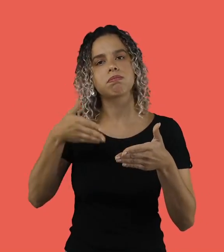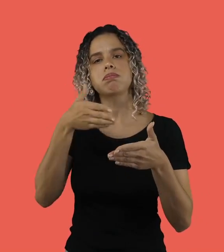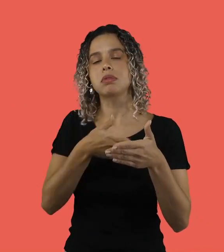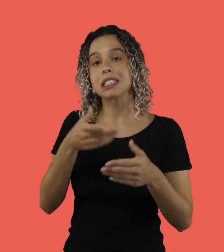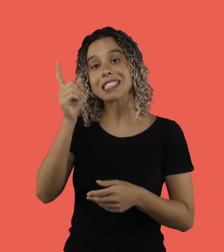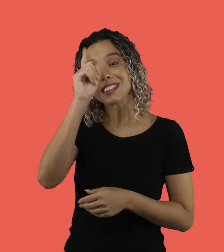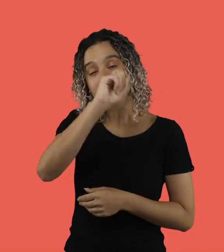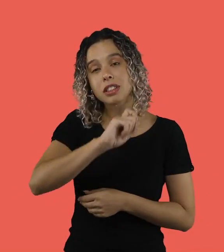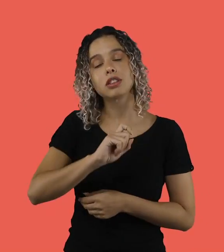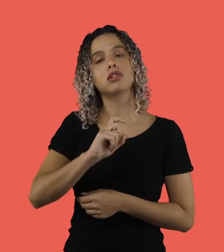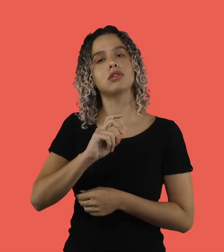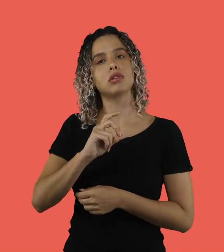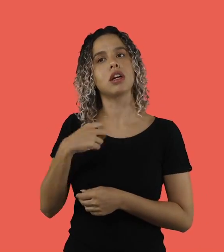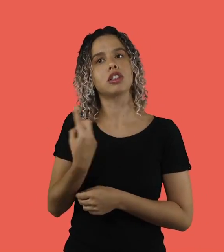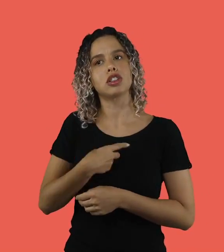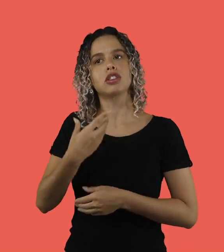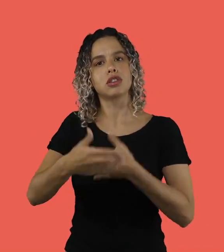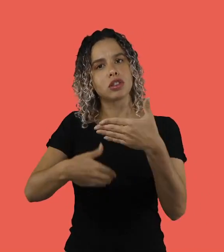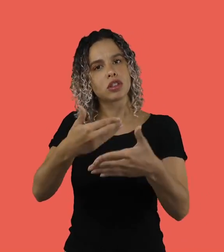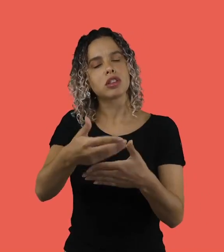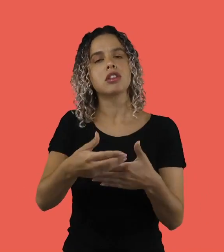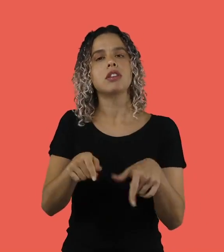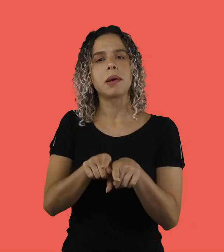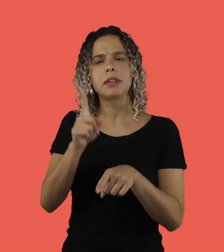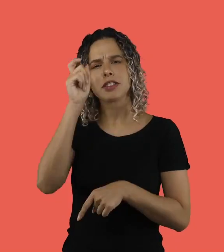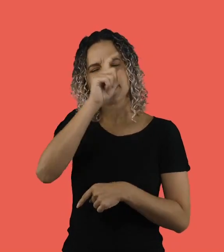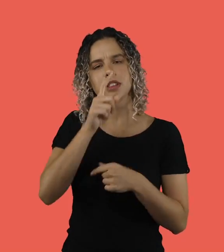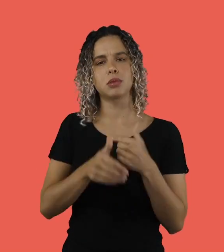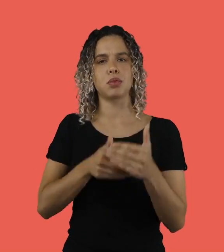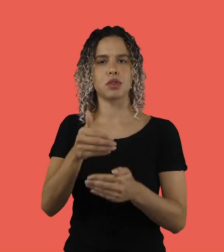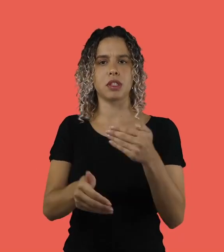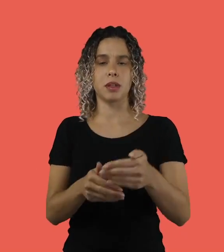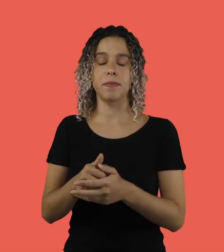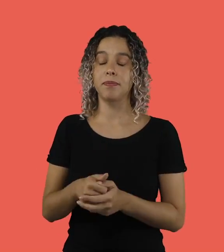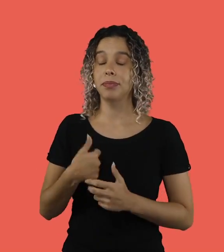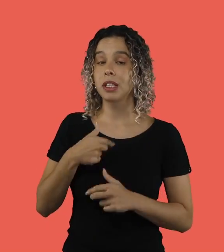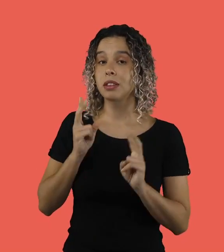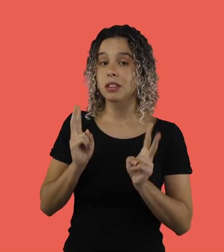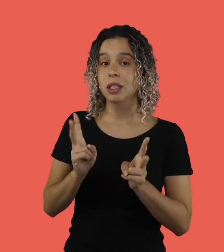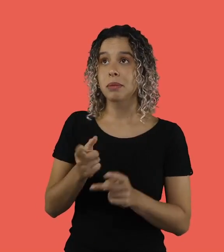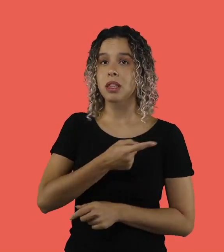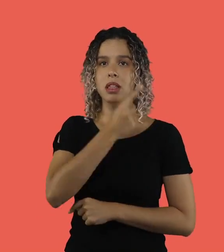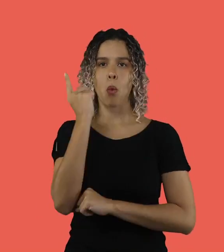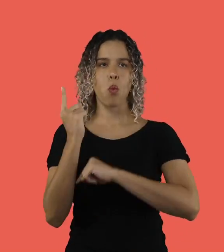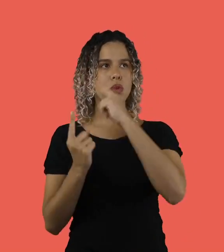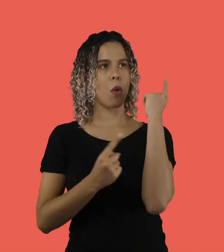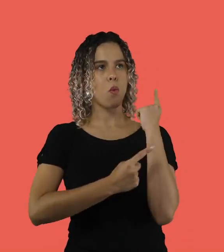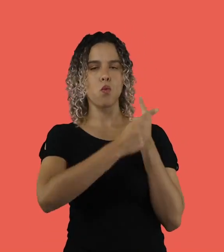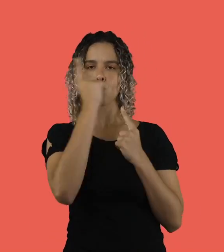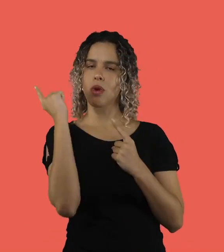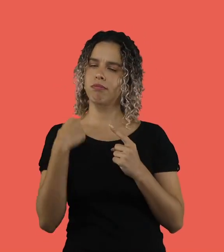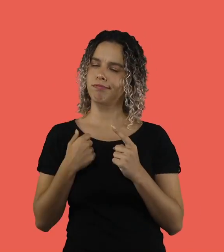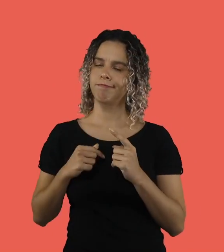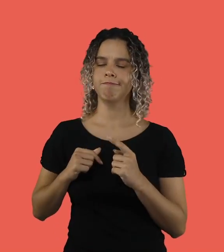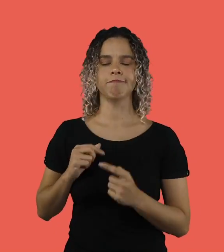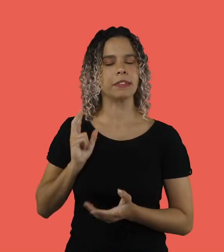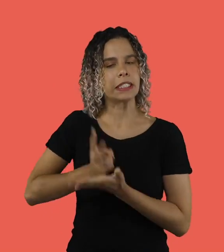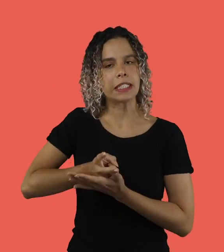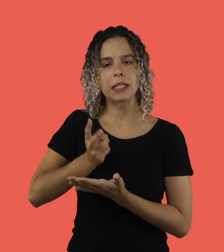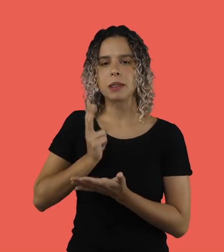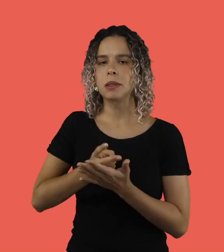barreiras que dificultam o nosso caminhar, dificultam o nosso processo. Eu sempre levei não na minha cara. Eu